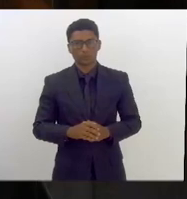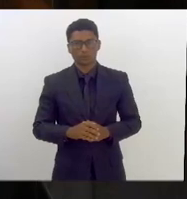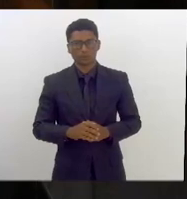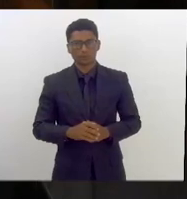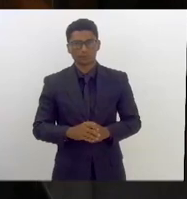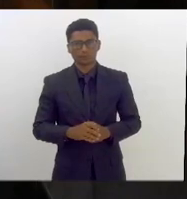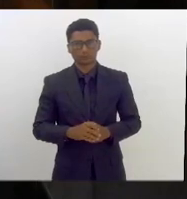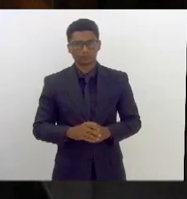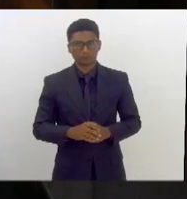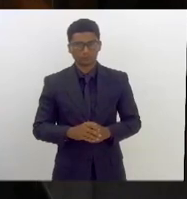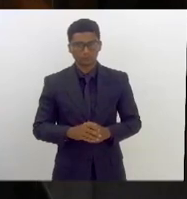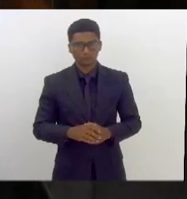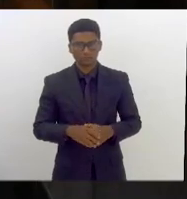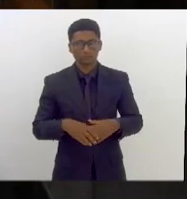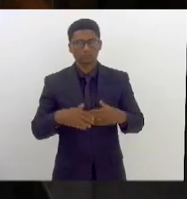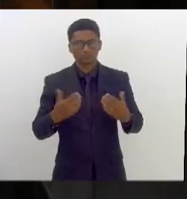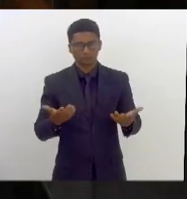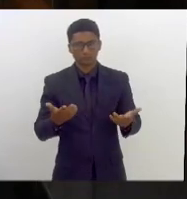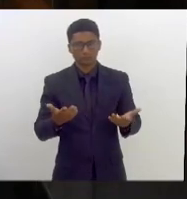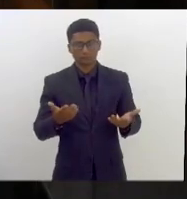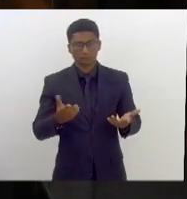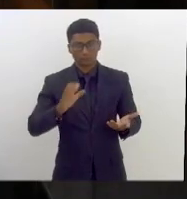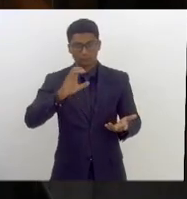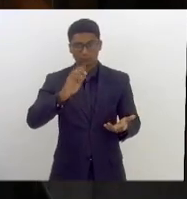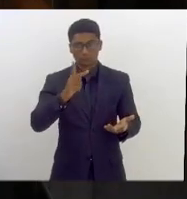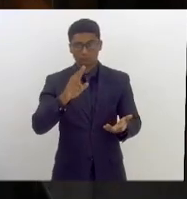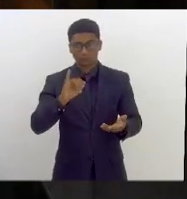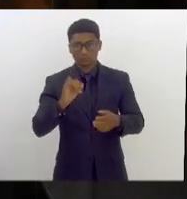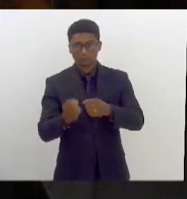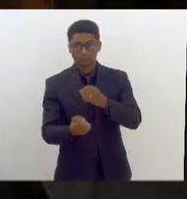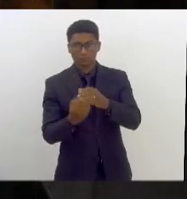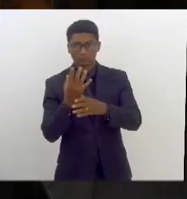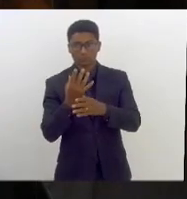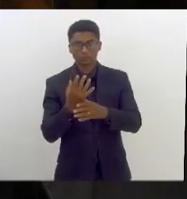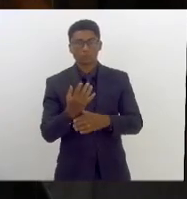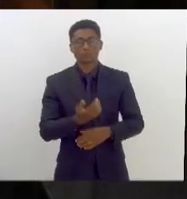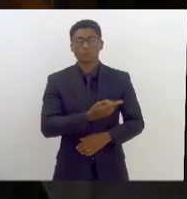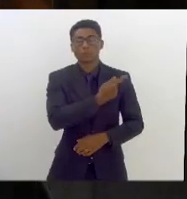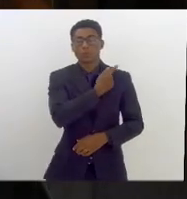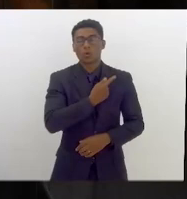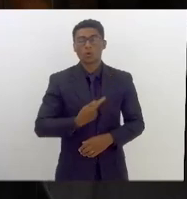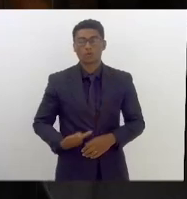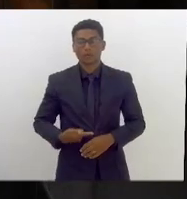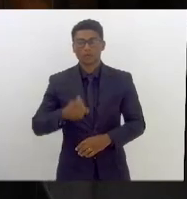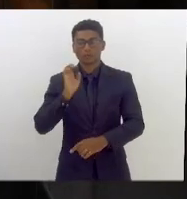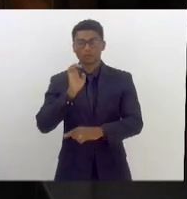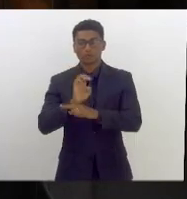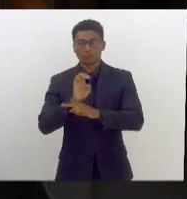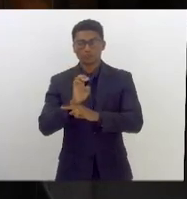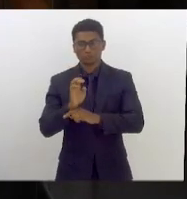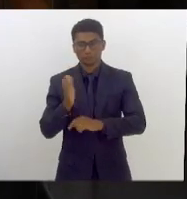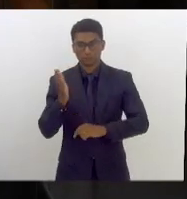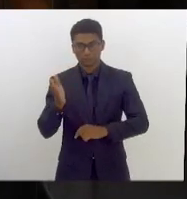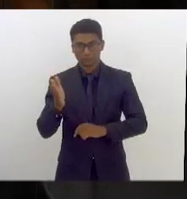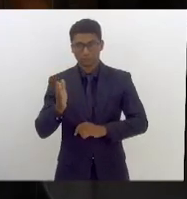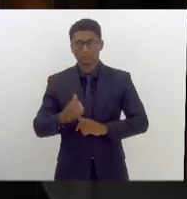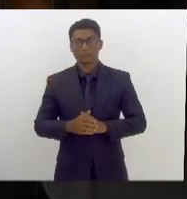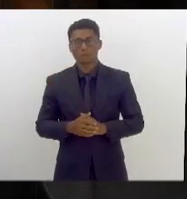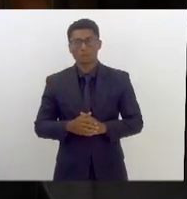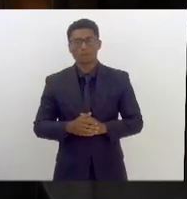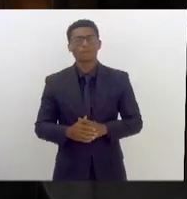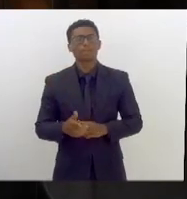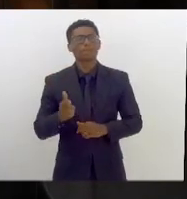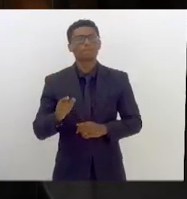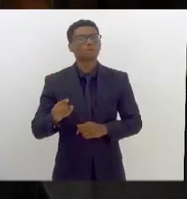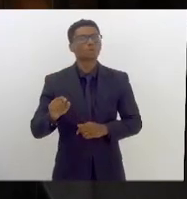esta CPI instalada, o governo do Estado fazia de